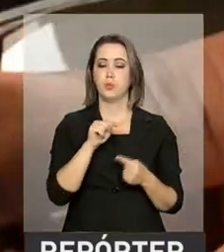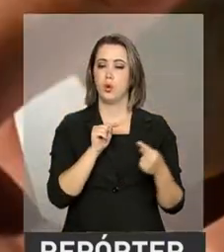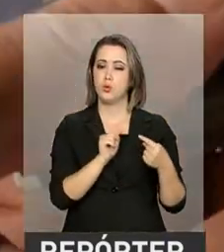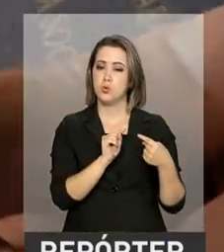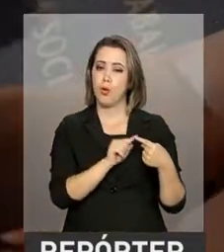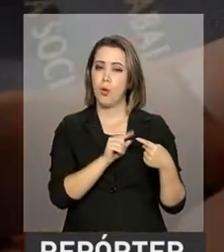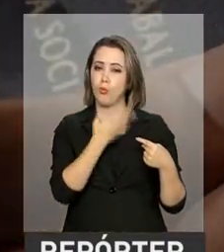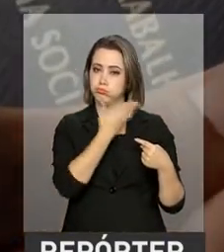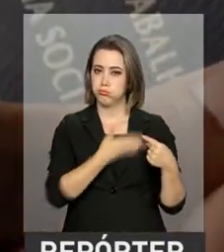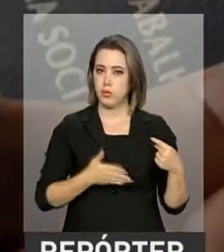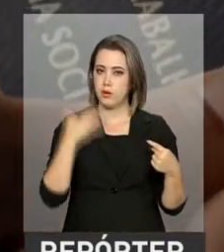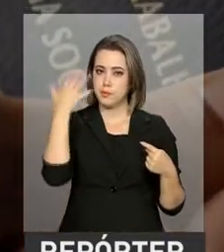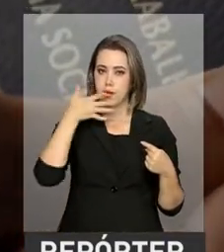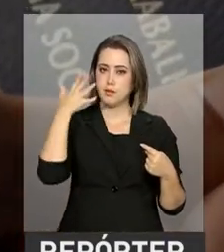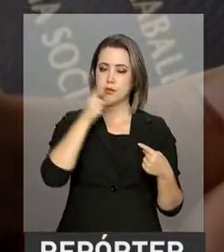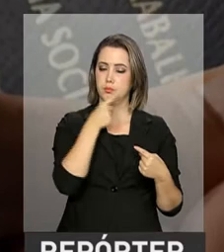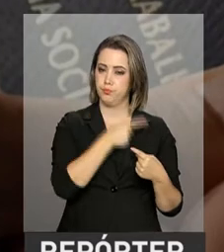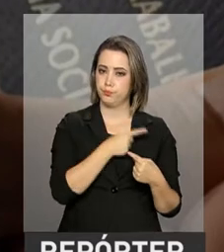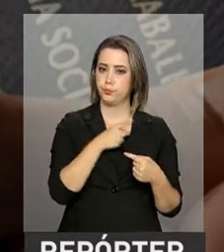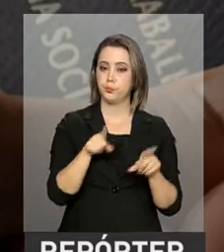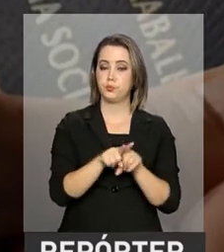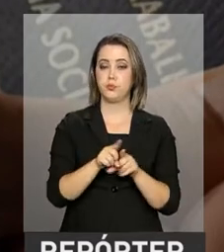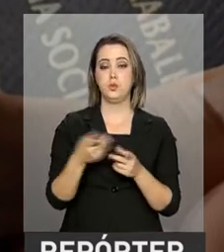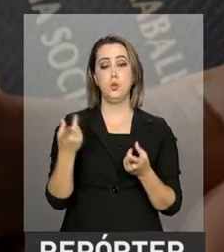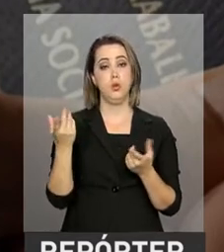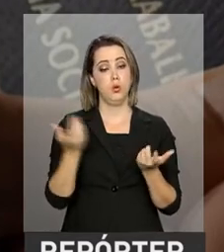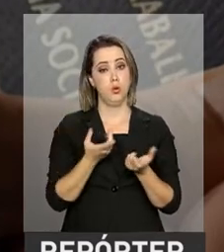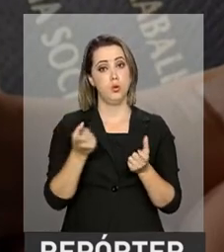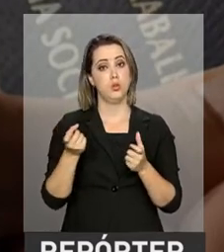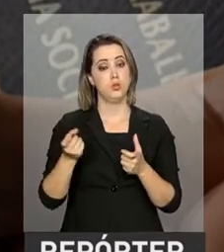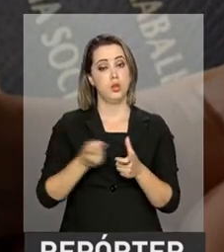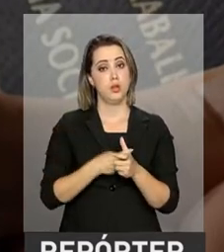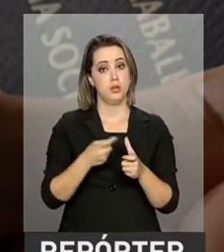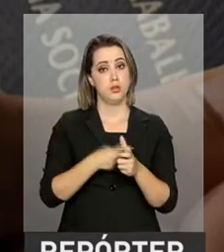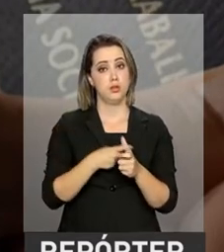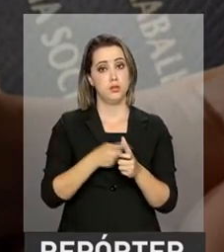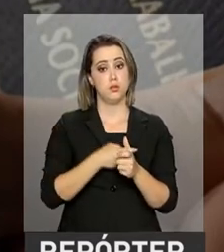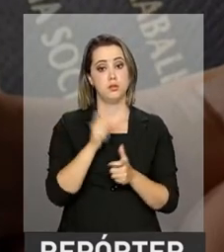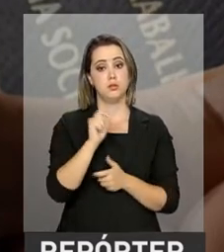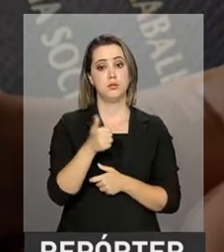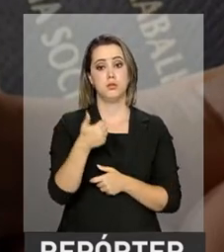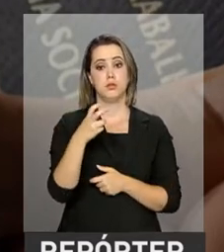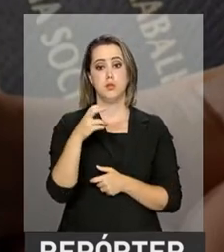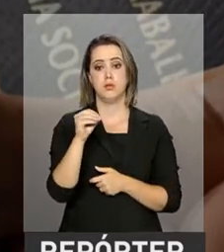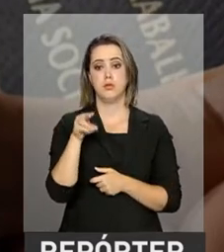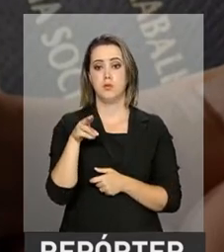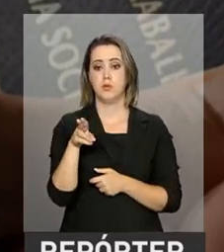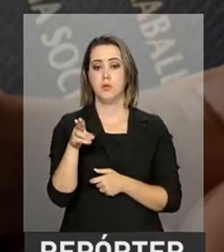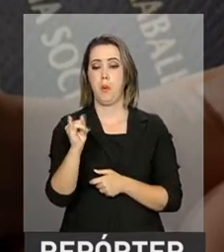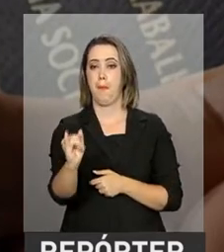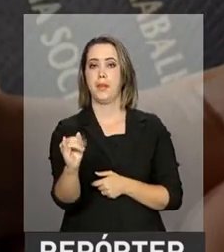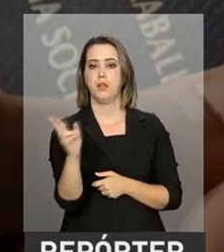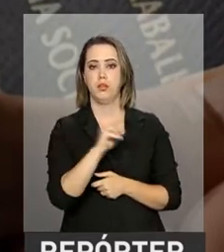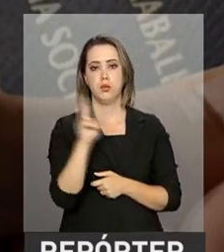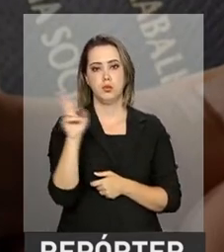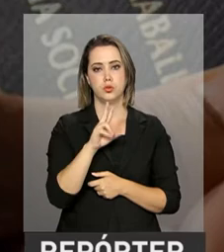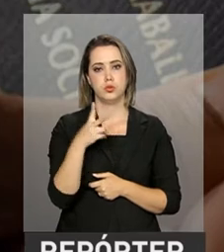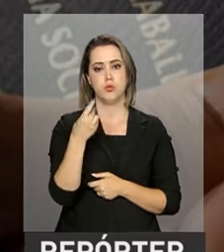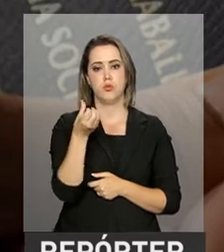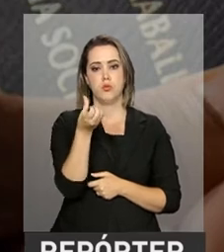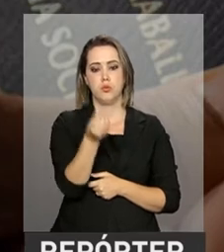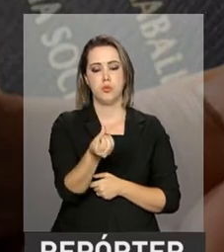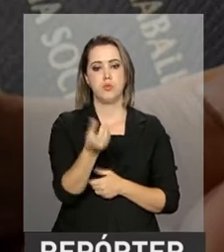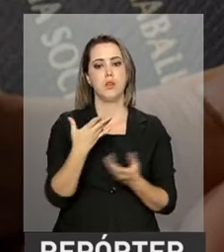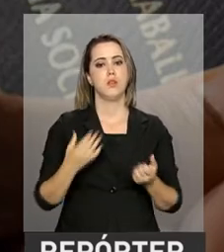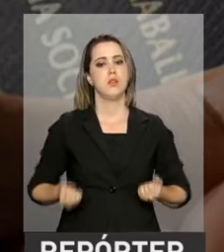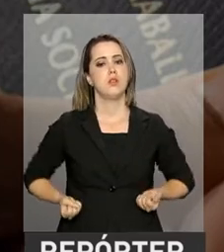com o ministro, o déficit do regime geral de Previdência foi de cerca de 150 bilhões de reais só em 2016